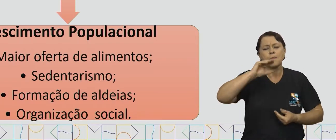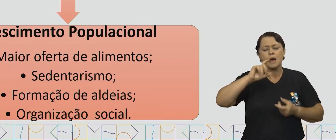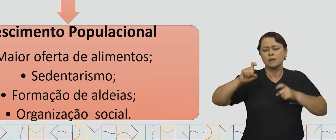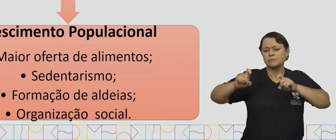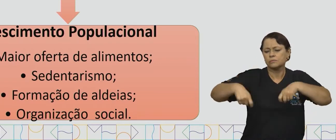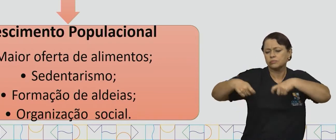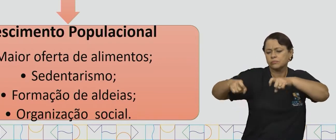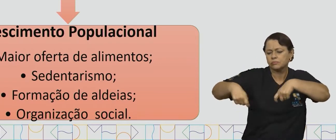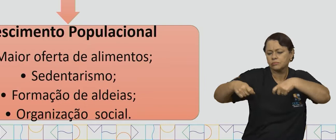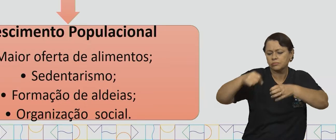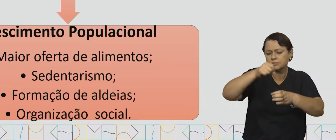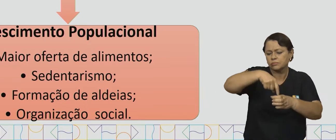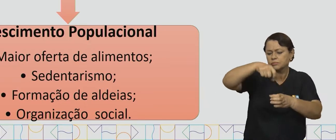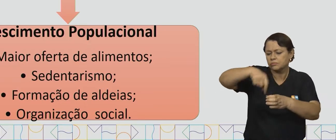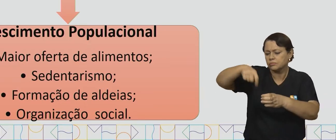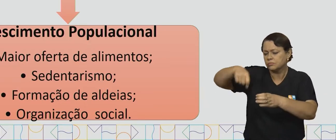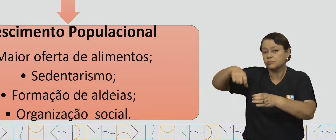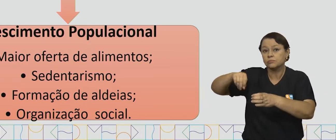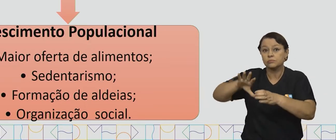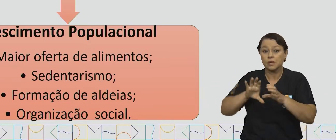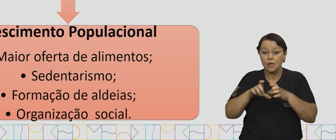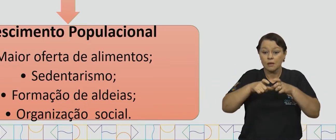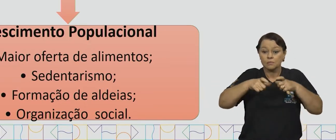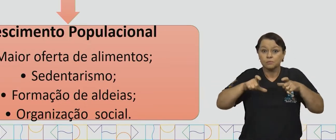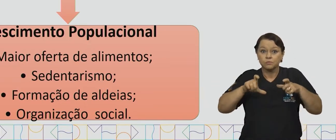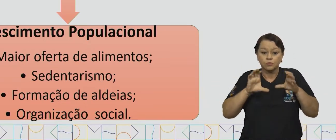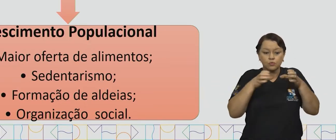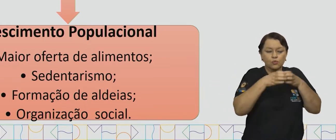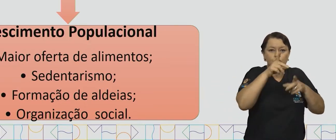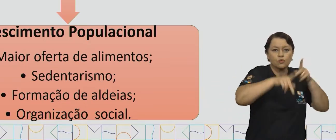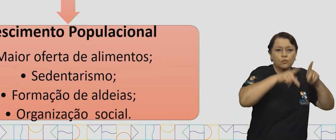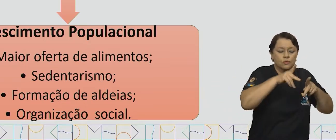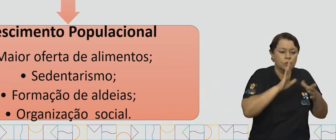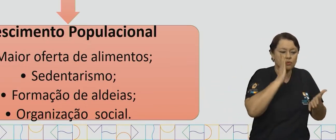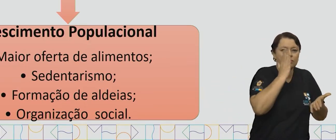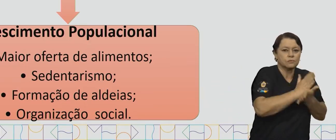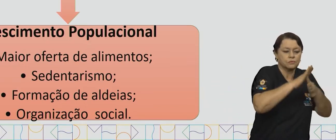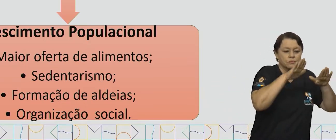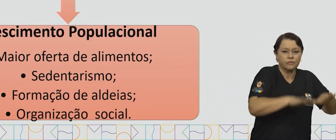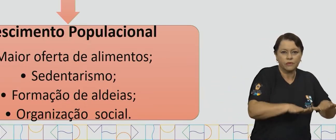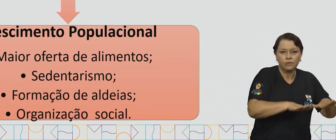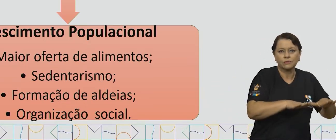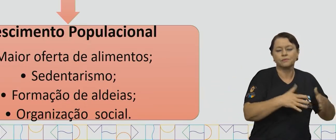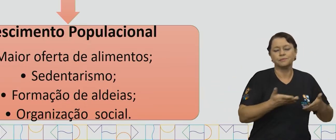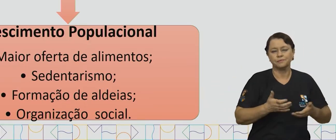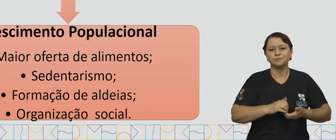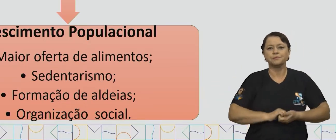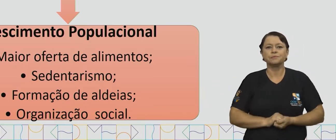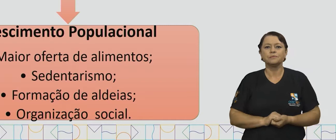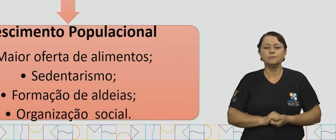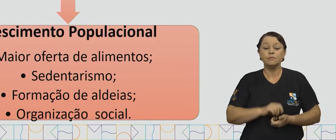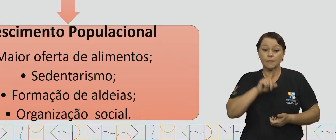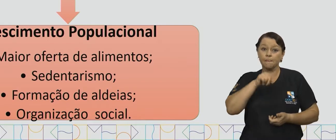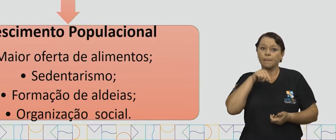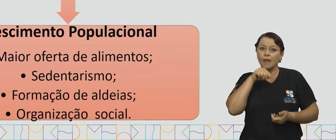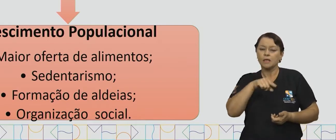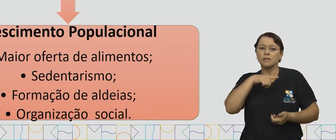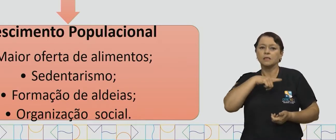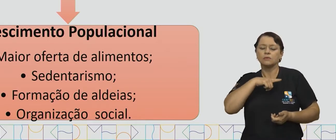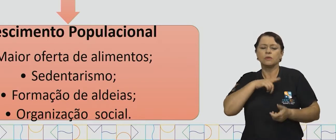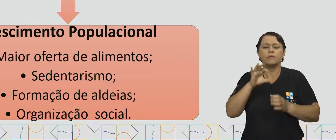e muitos grupos começaram a se fixar em um mesmo local, que é o sedentarismo. E isso promoveu